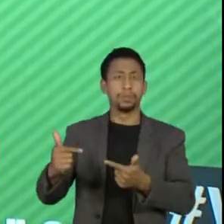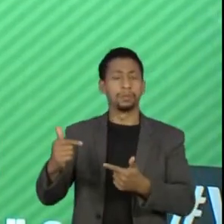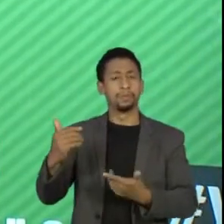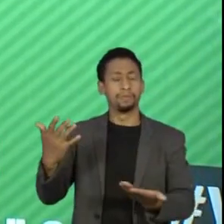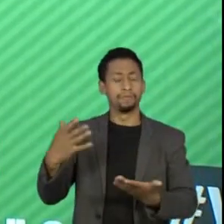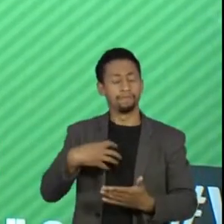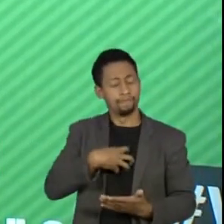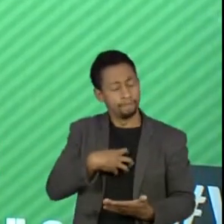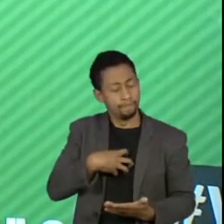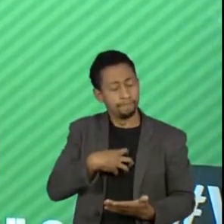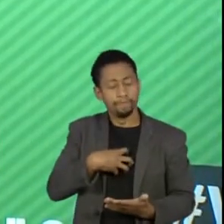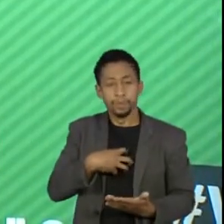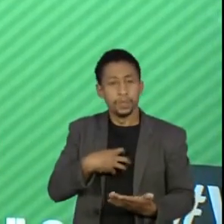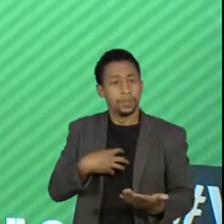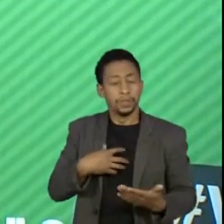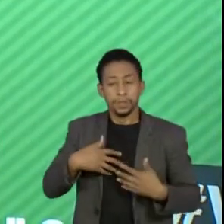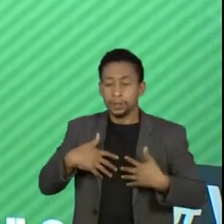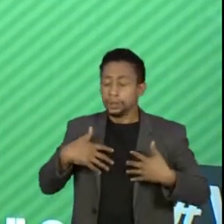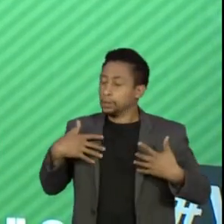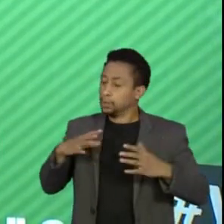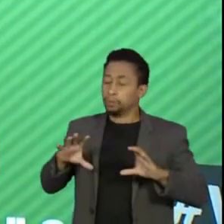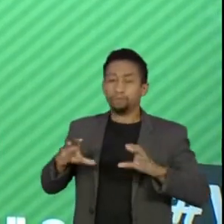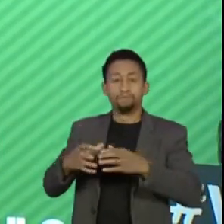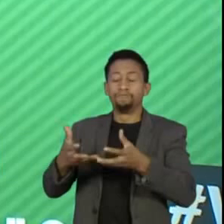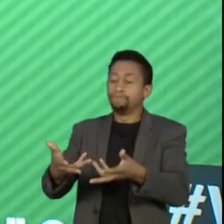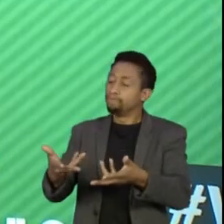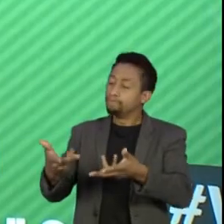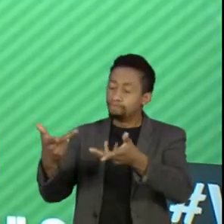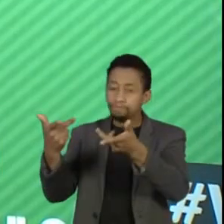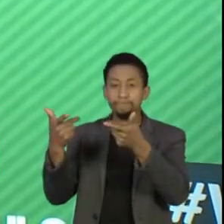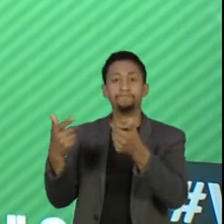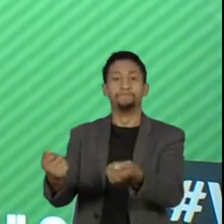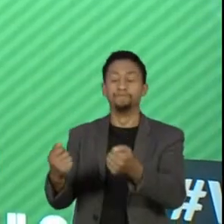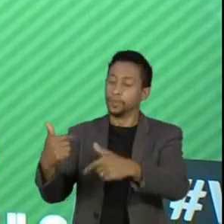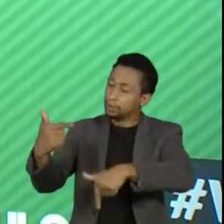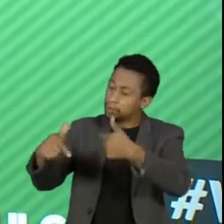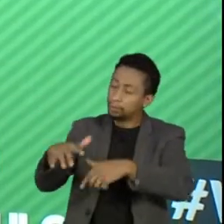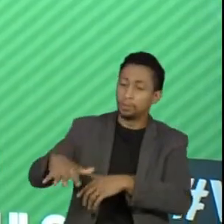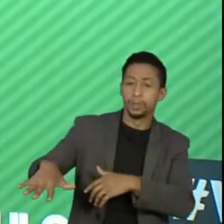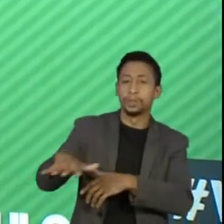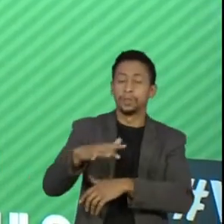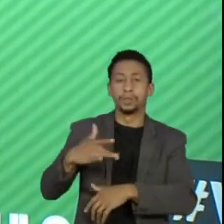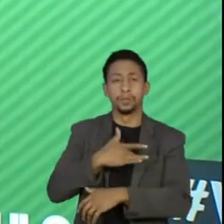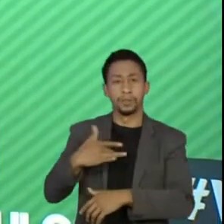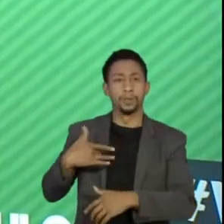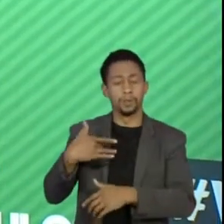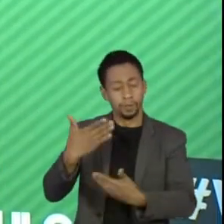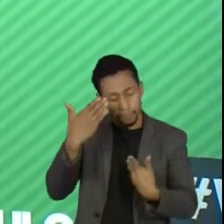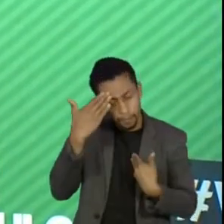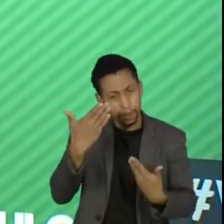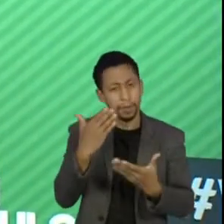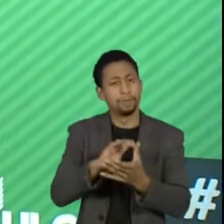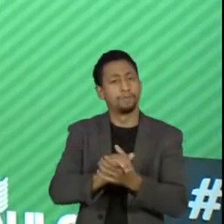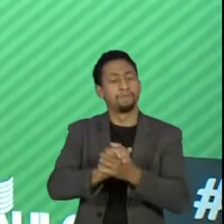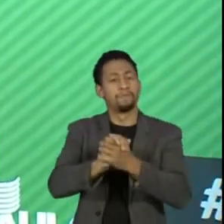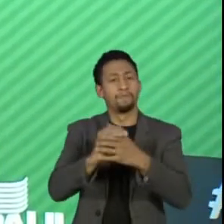ter uma equipe incrível no Centro de Ensaios Clínicos e Farmacovigilância. E eu peço um aplauso para eles.